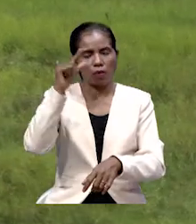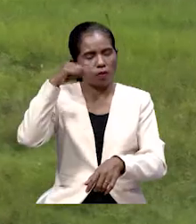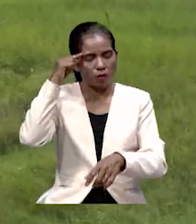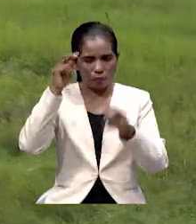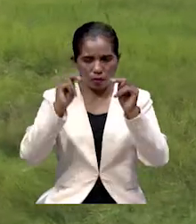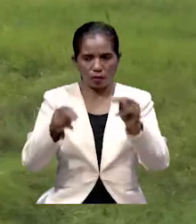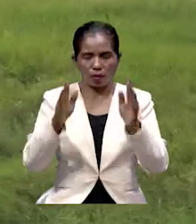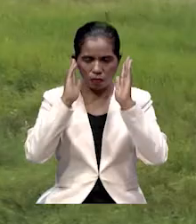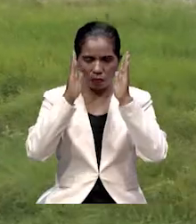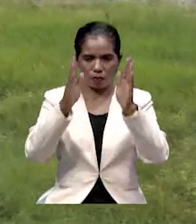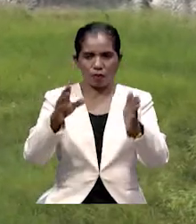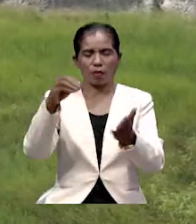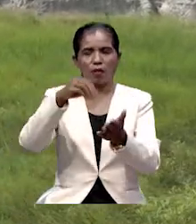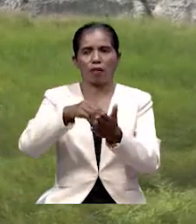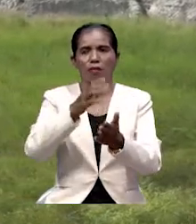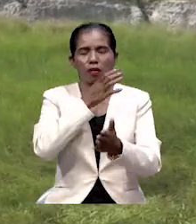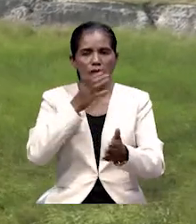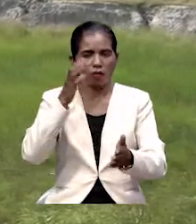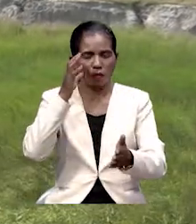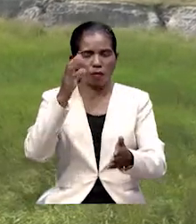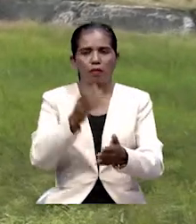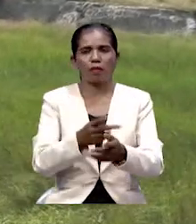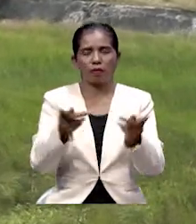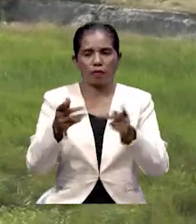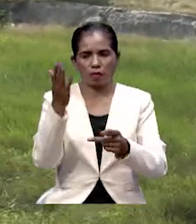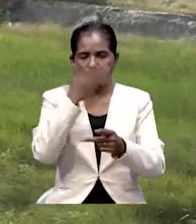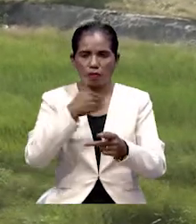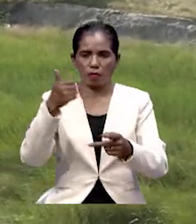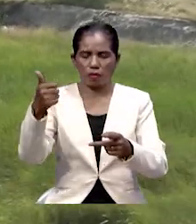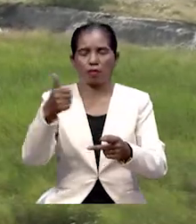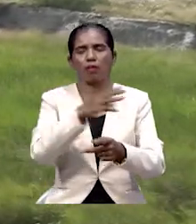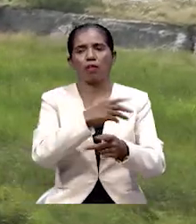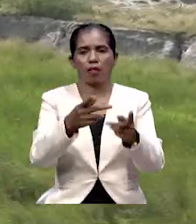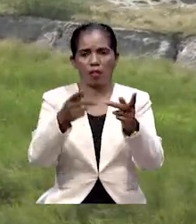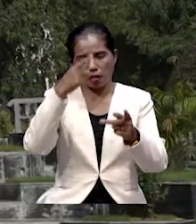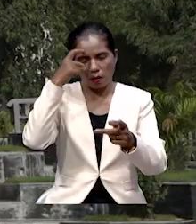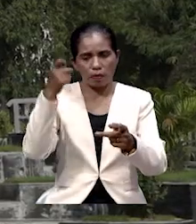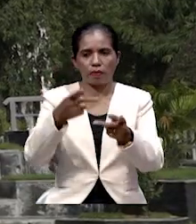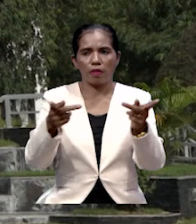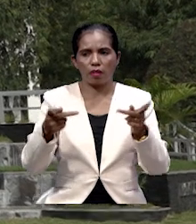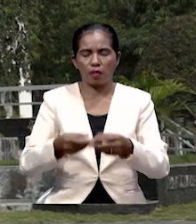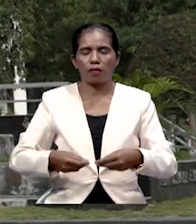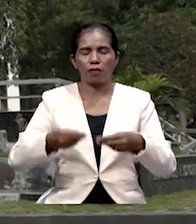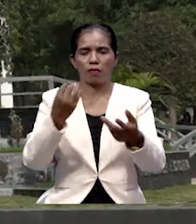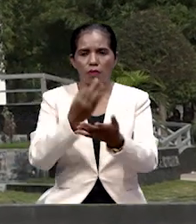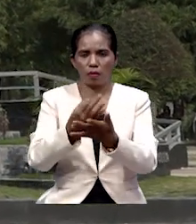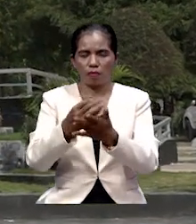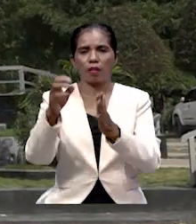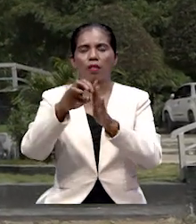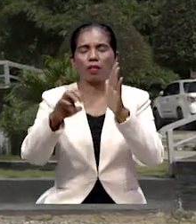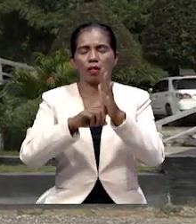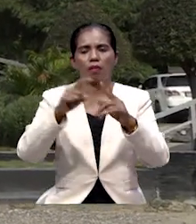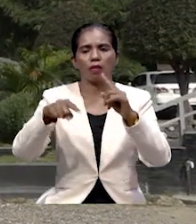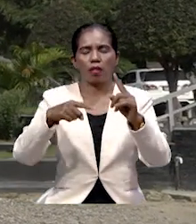hori investe iha setor agricultura, turismo no manufatura, tamba setor hirakne, sei ha tama receita ba estado, wan hire